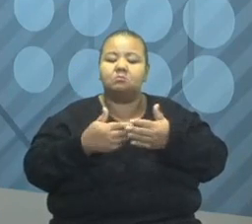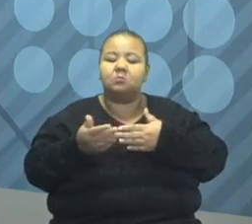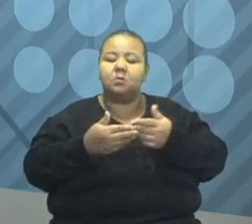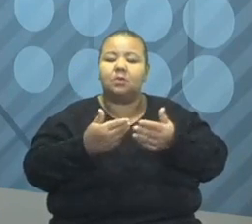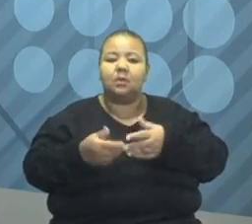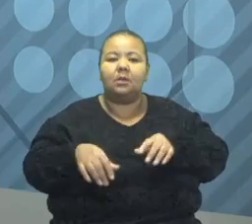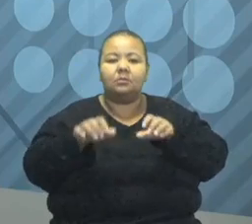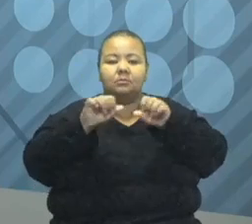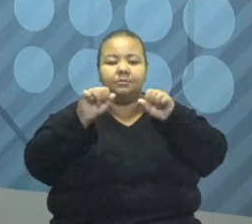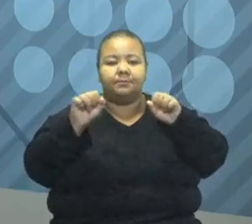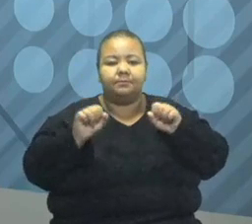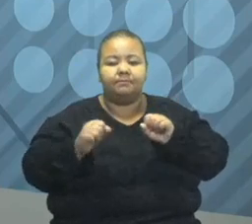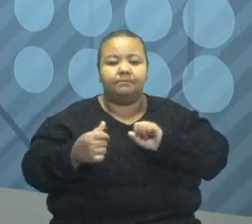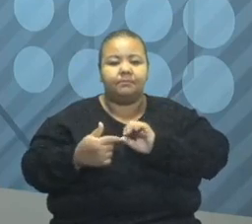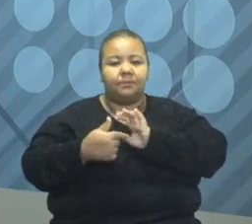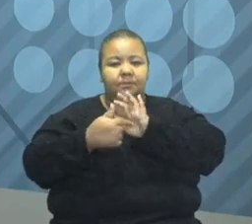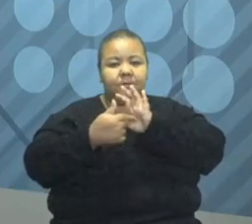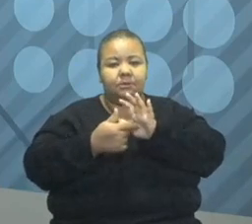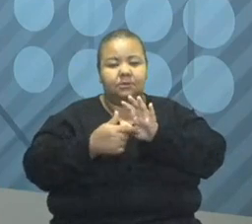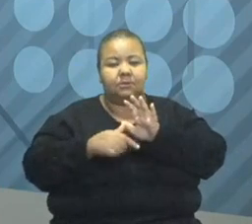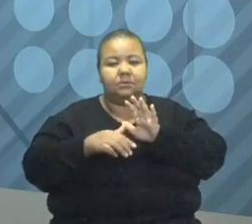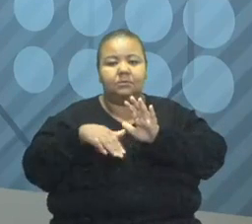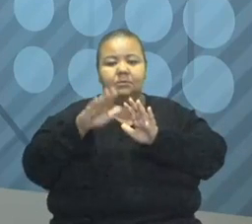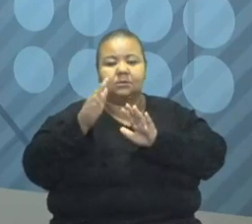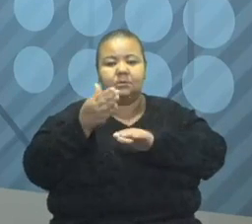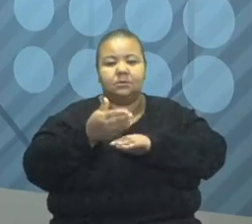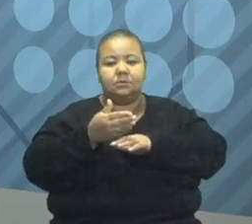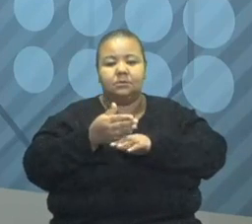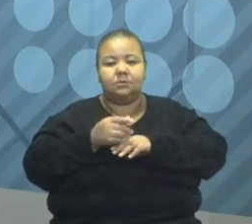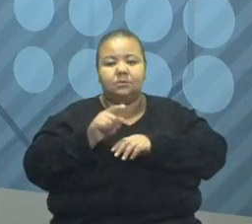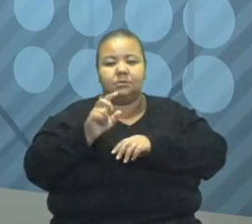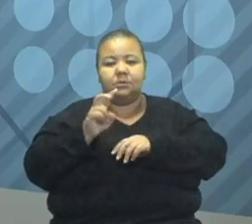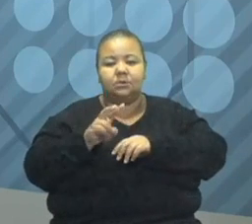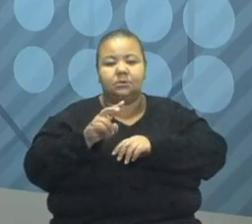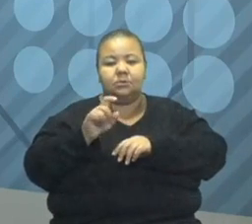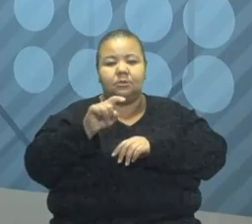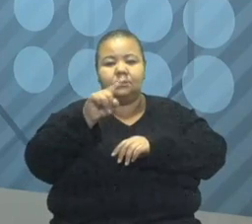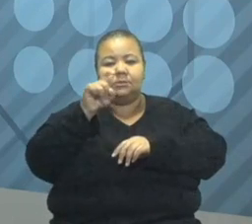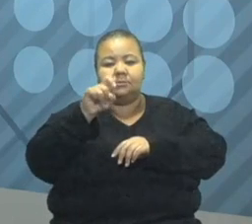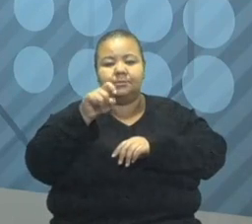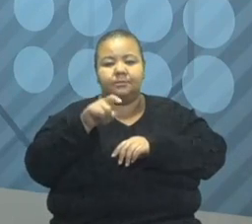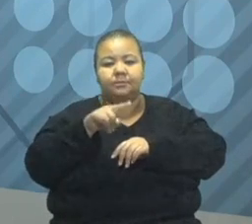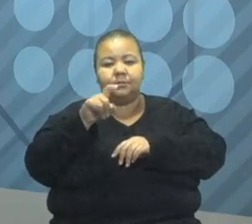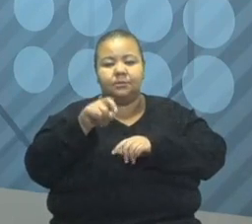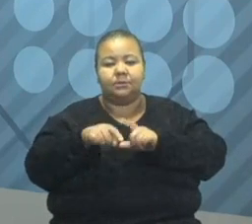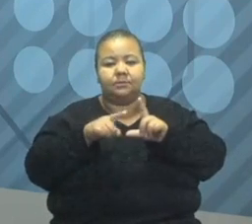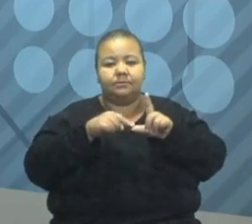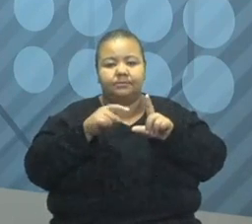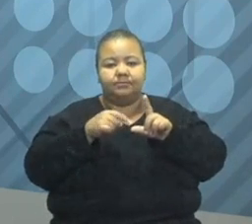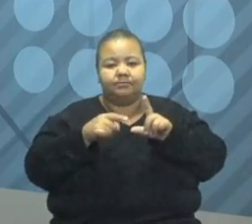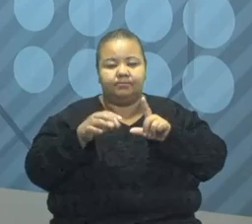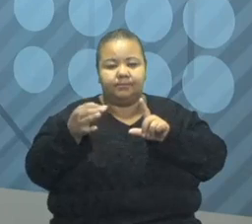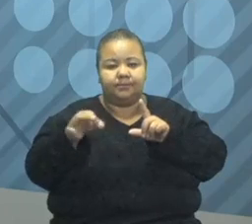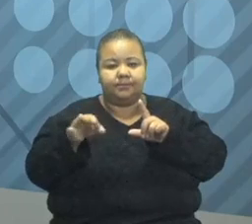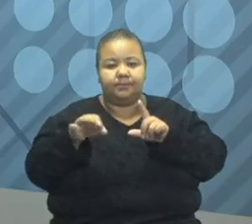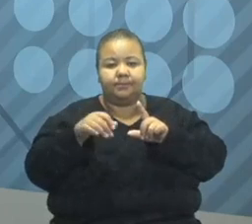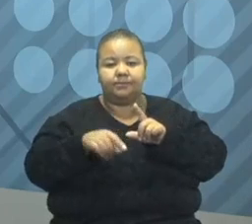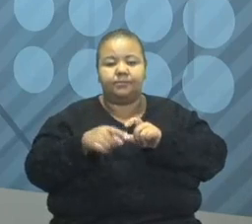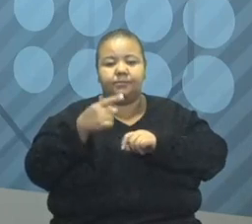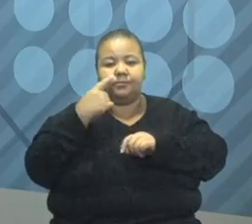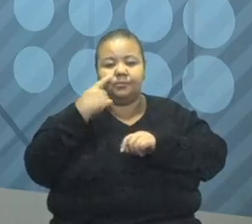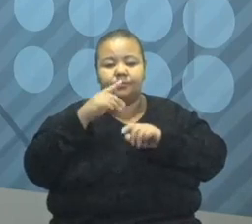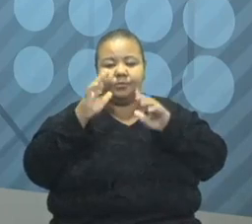sistema que apresenta mais do que duas incógnitas e duas linhas, certo? É só